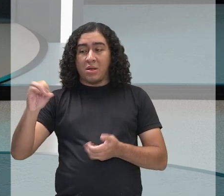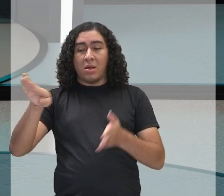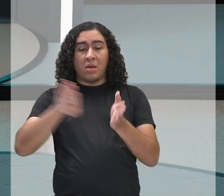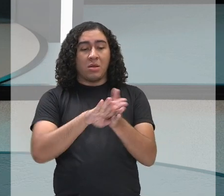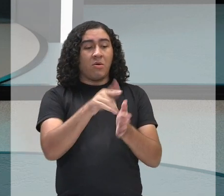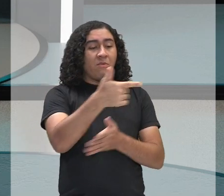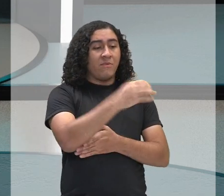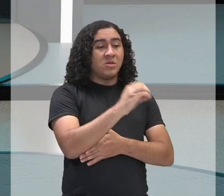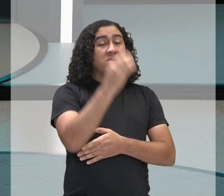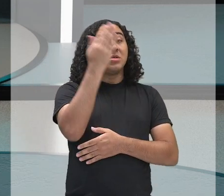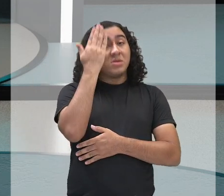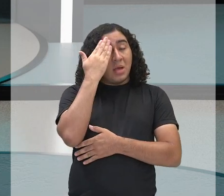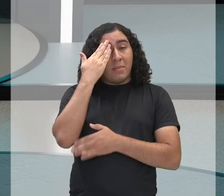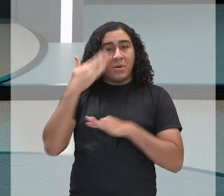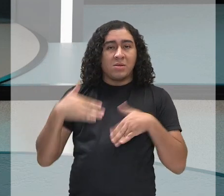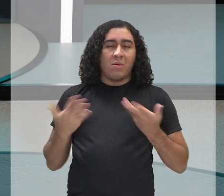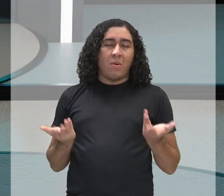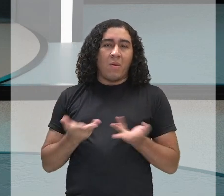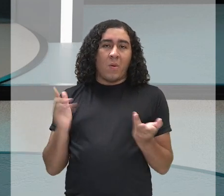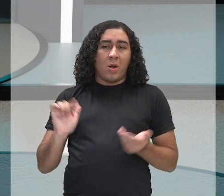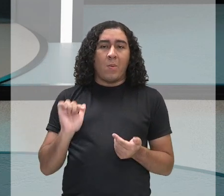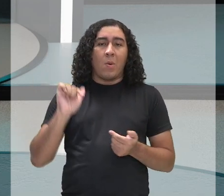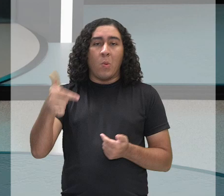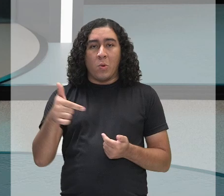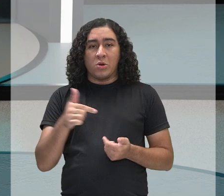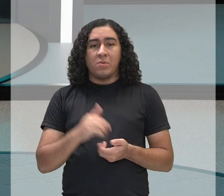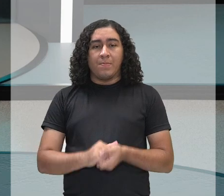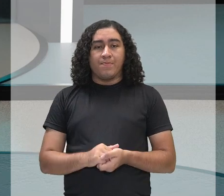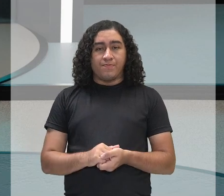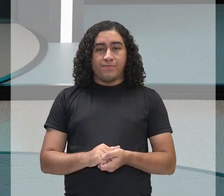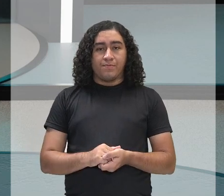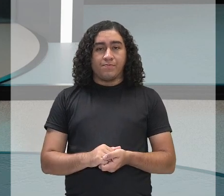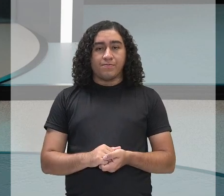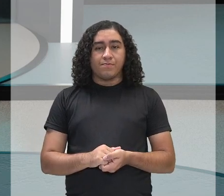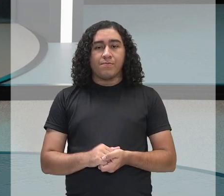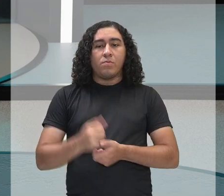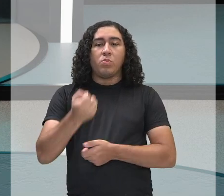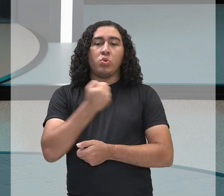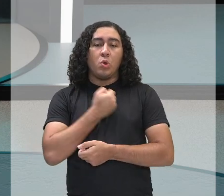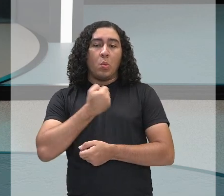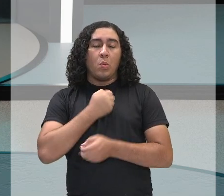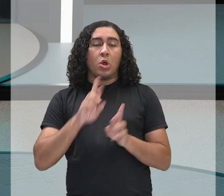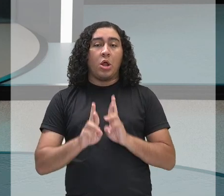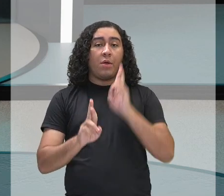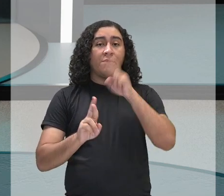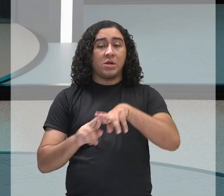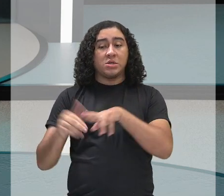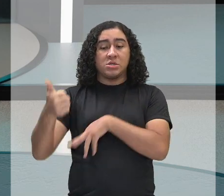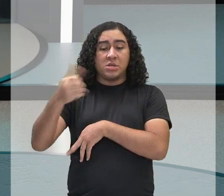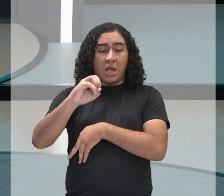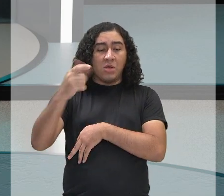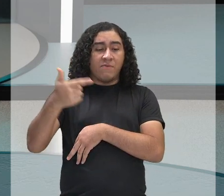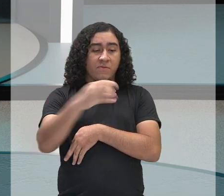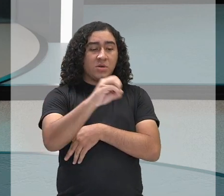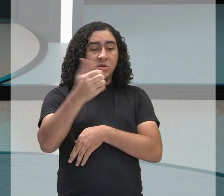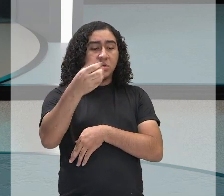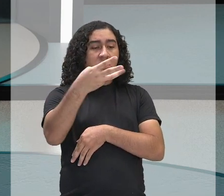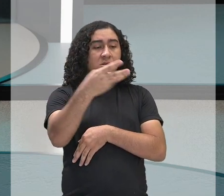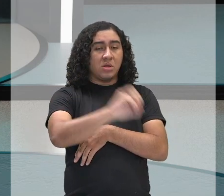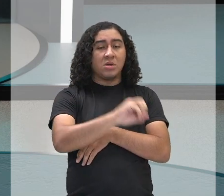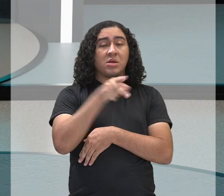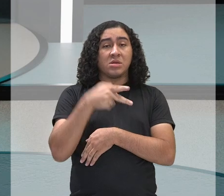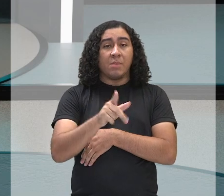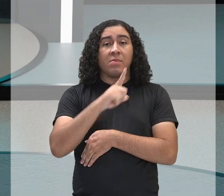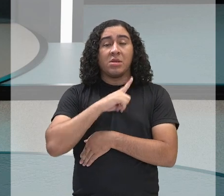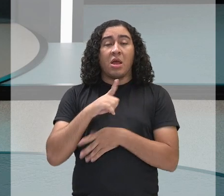20, né? Aí a gente vai para uma outra etapa. Os números que referente às dezenas têm sempre a terminação em TY. Então,